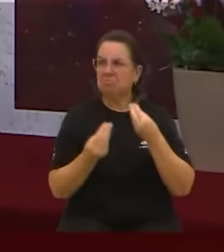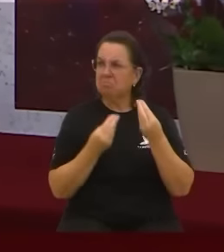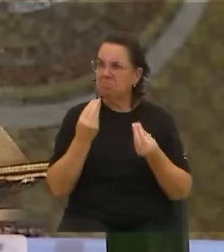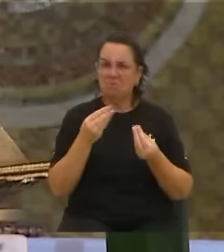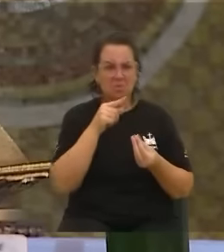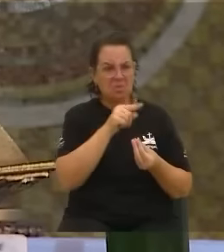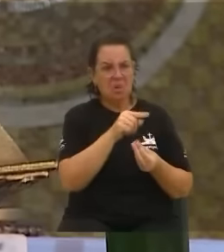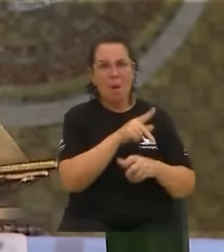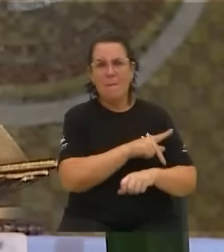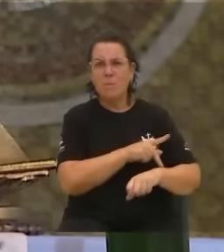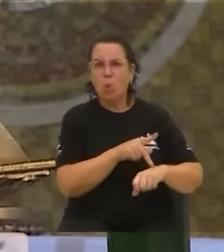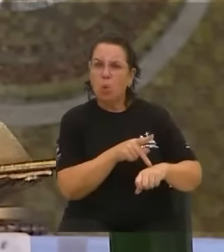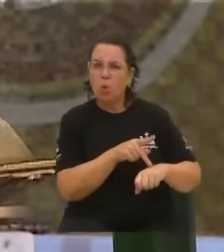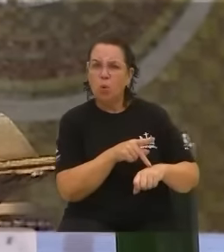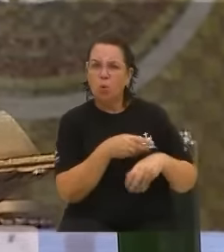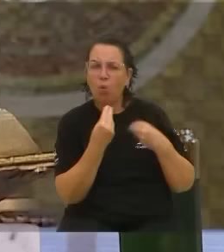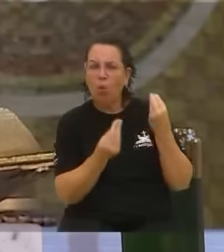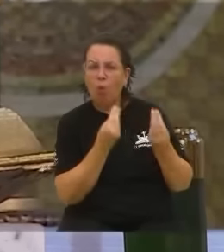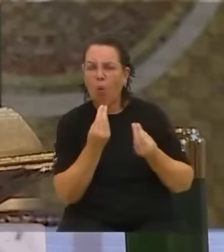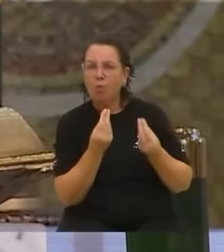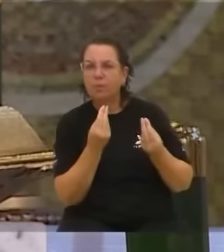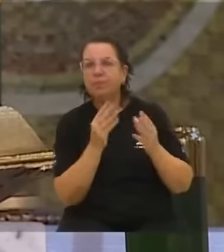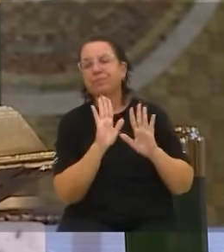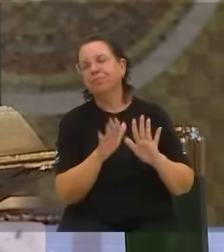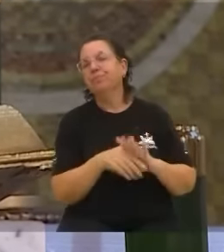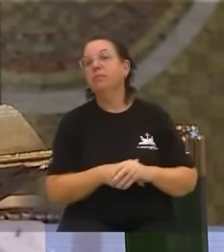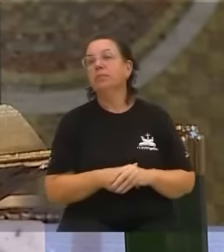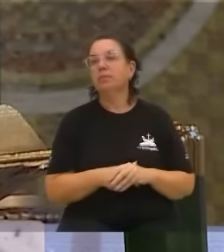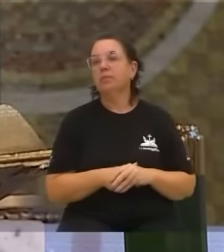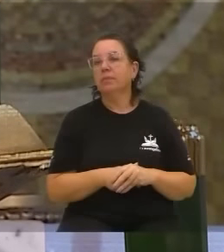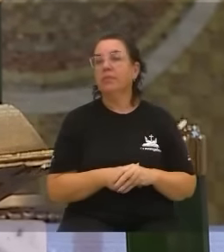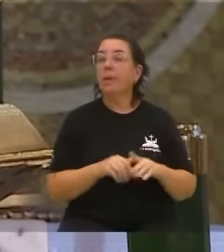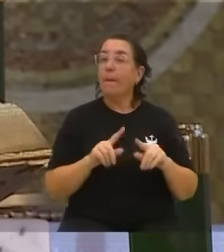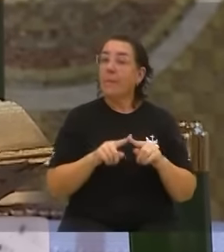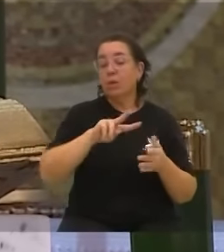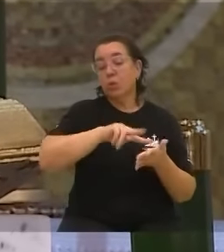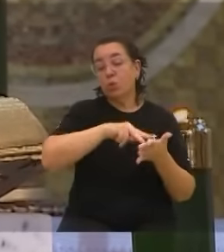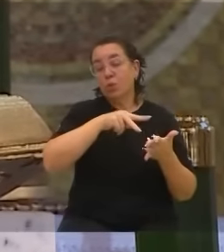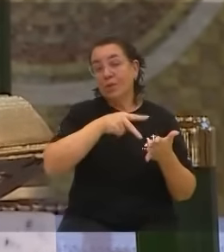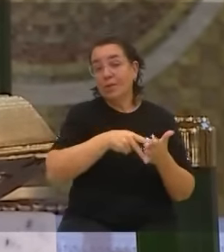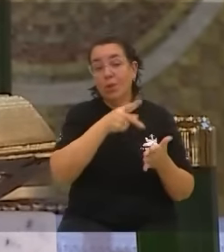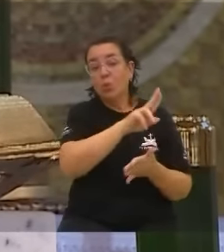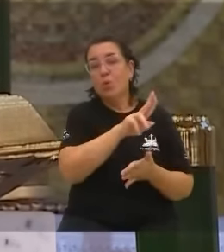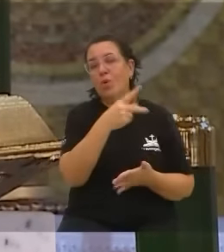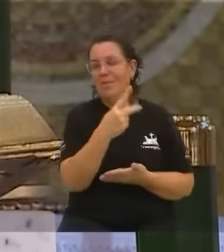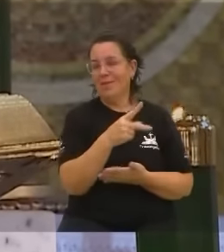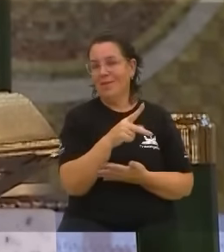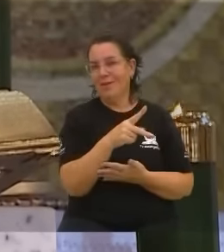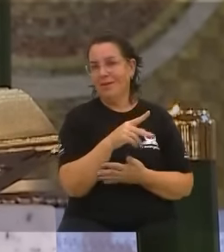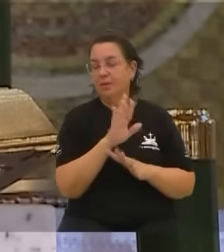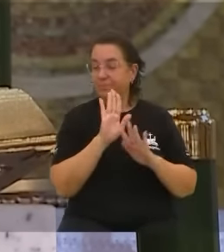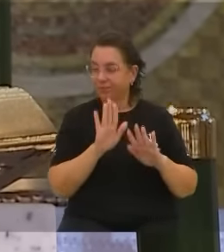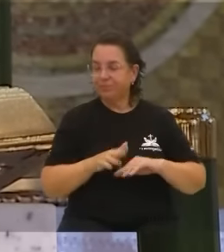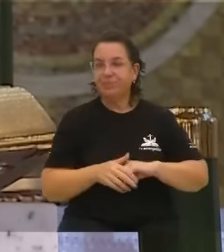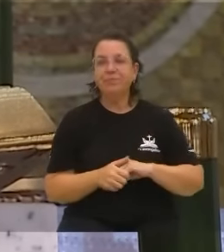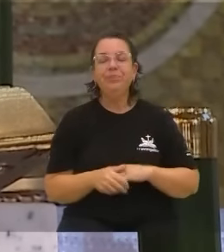chamar o puro? Mas o nome dele diz muito. É